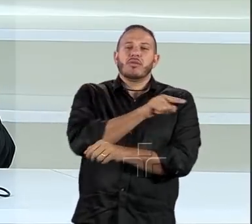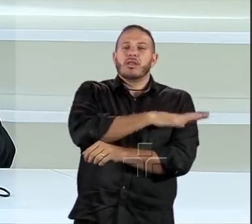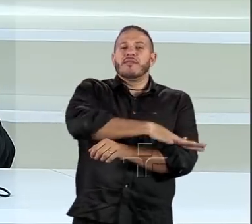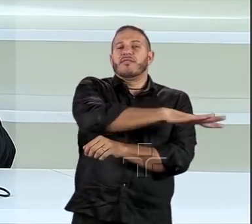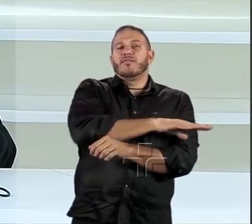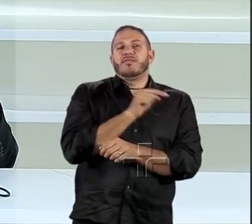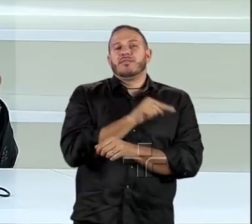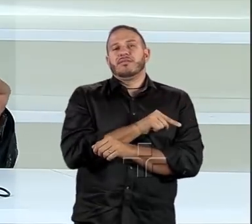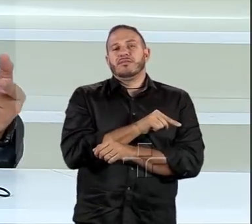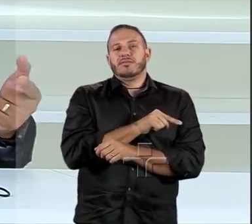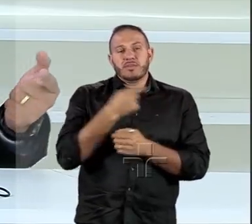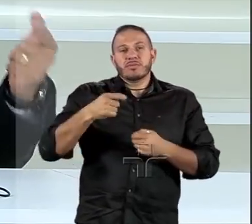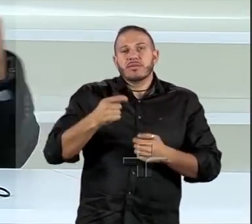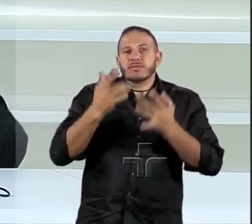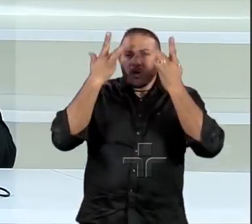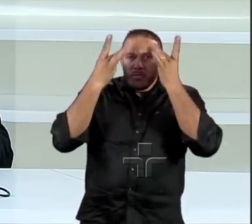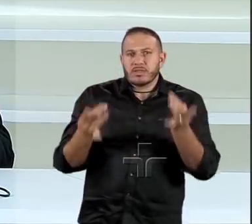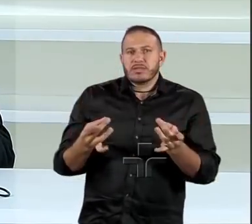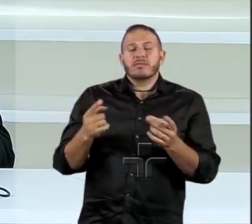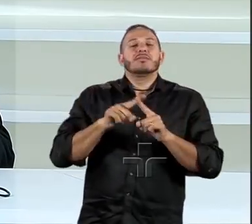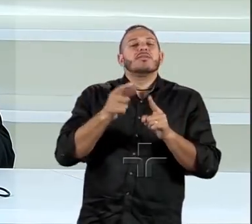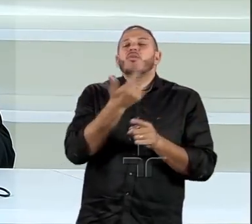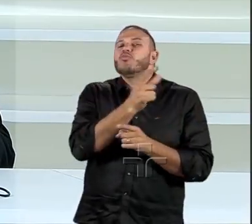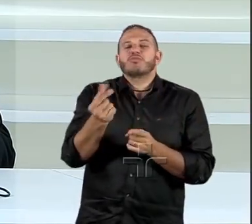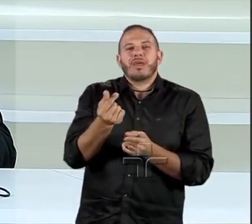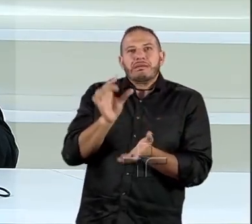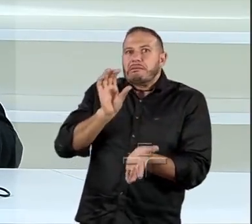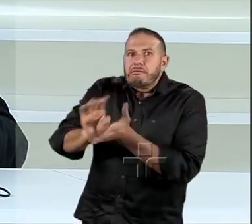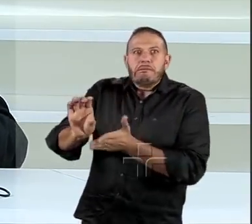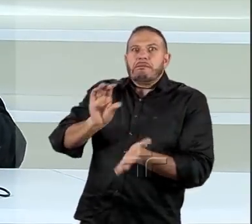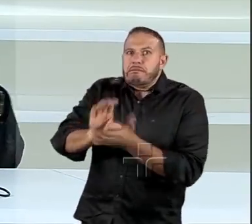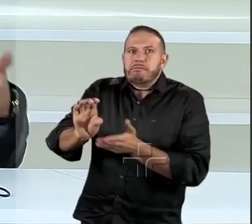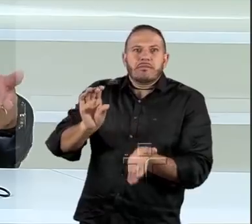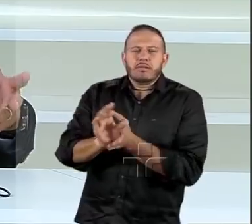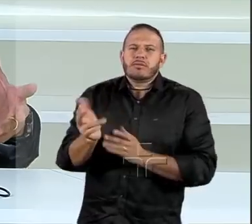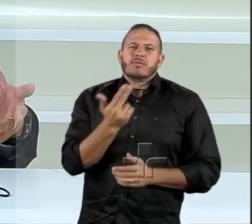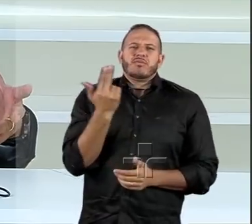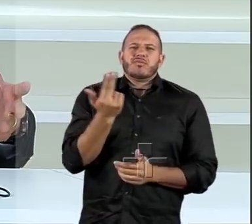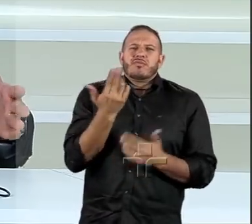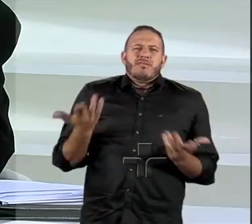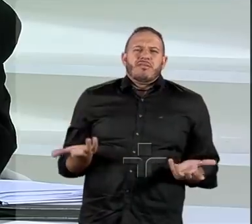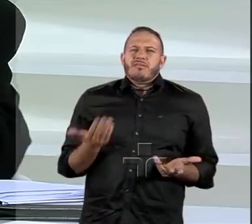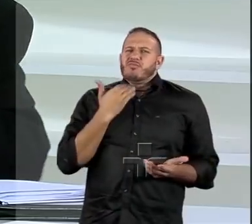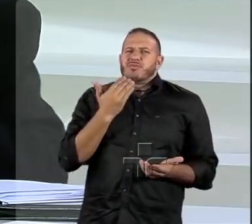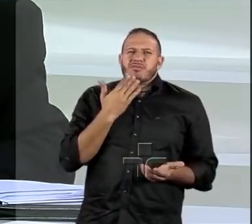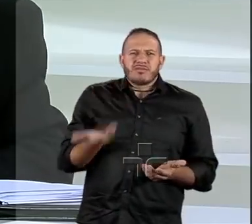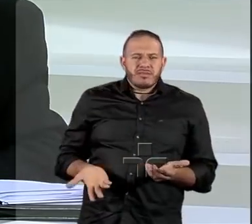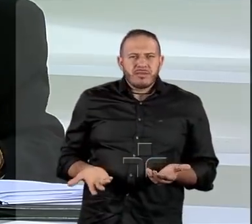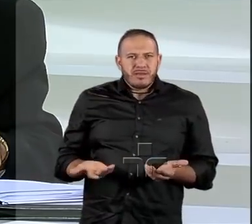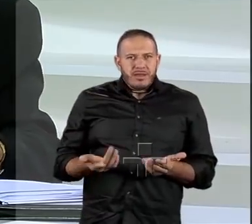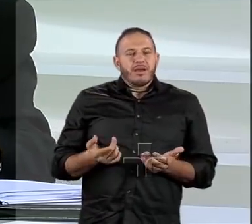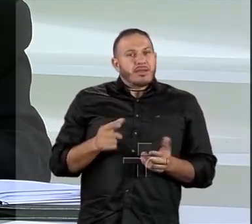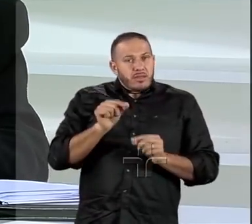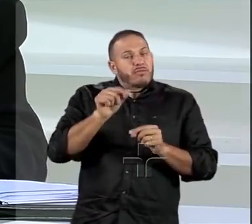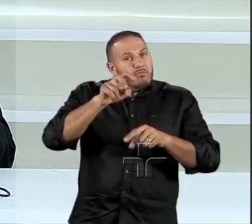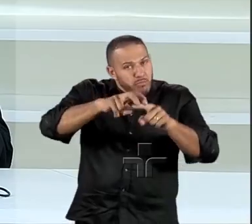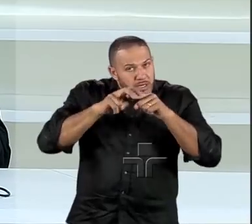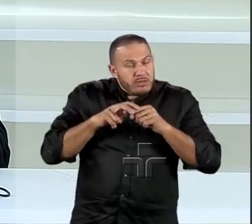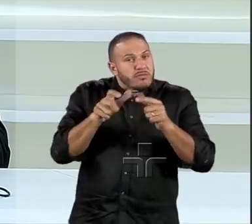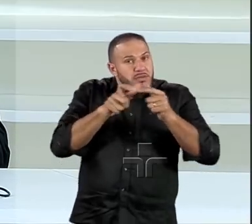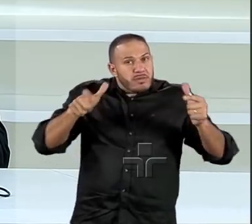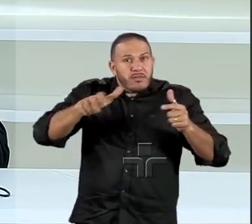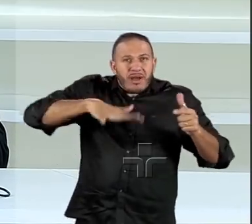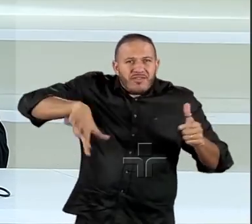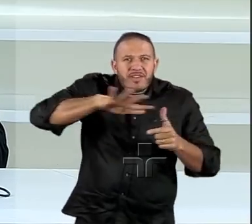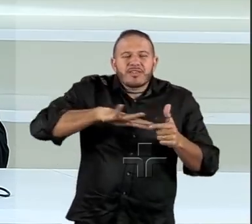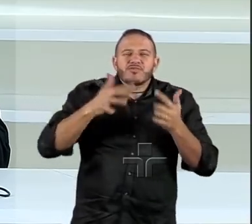precisa ser compreendido, porque senão não há recurso que chegue, Marco. E é justamente essa dimensão que nós, às vezes, não